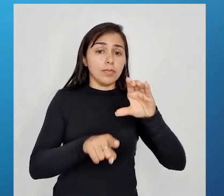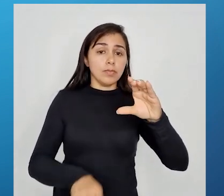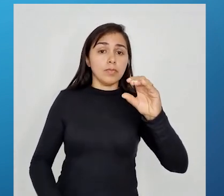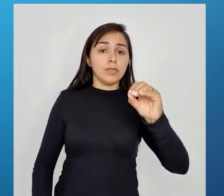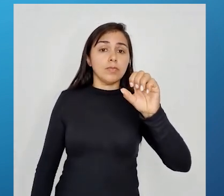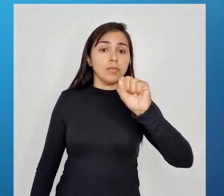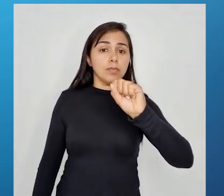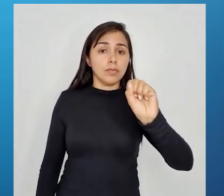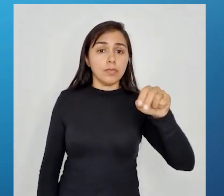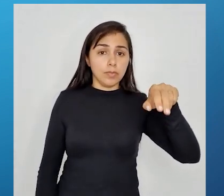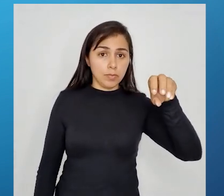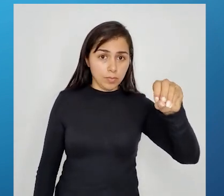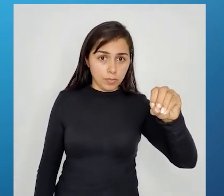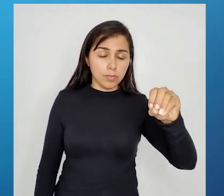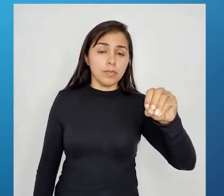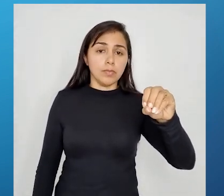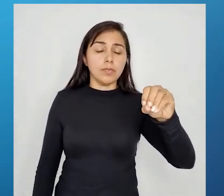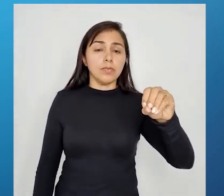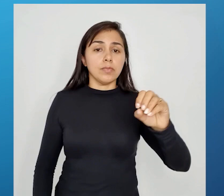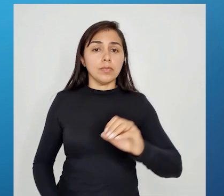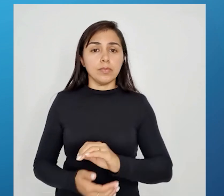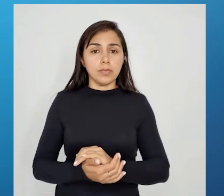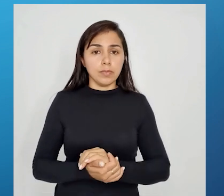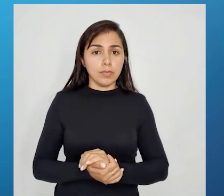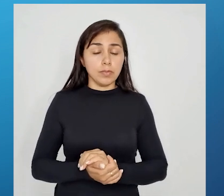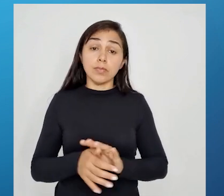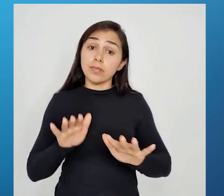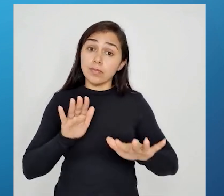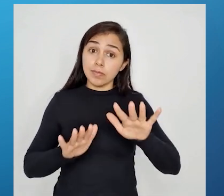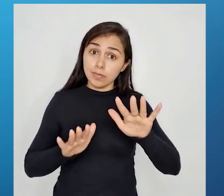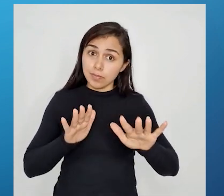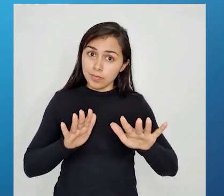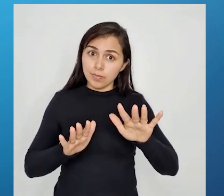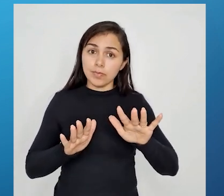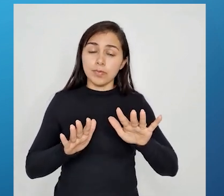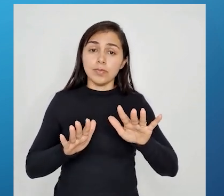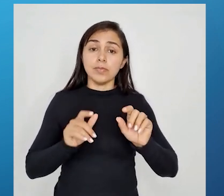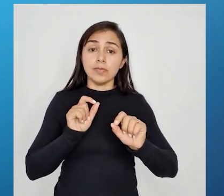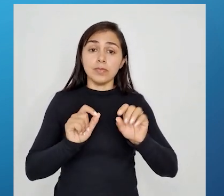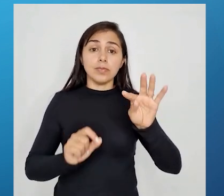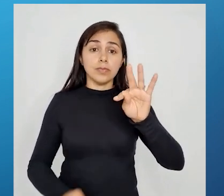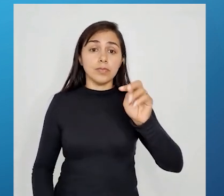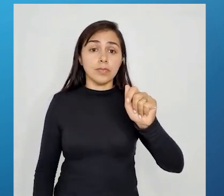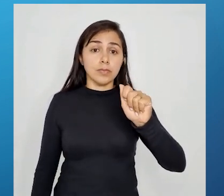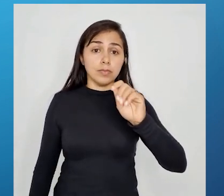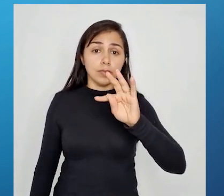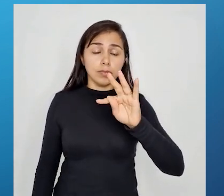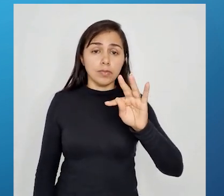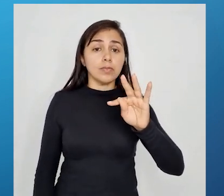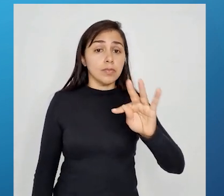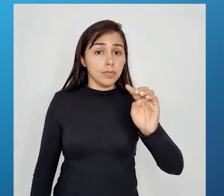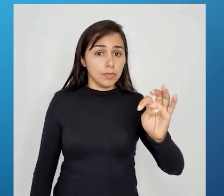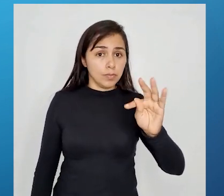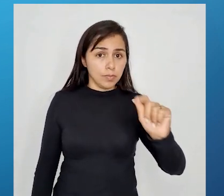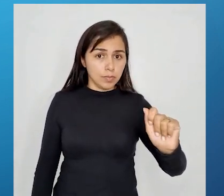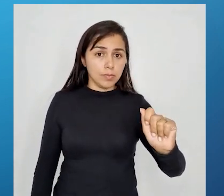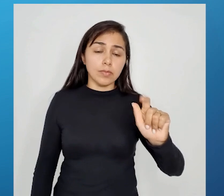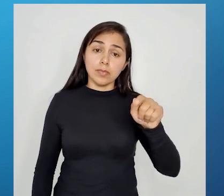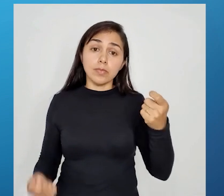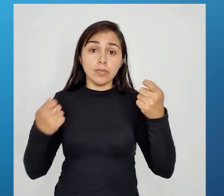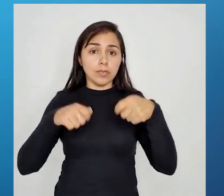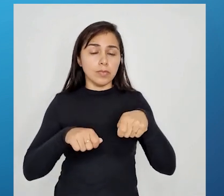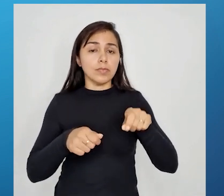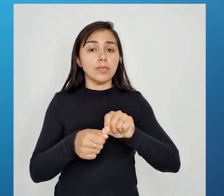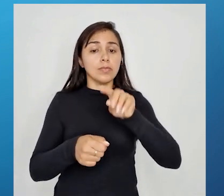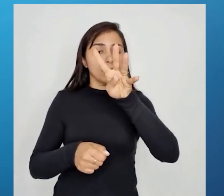né, entre 0 aí e 90, dependem apenas do respectivo θ, é possível construir tabelas contendo aproximações para tais